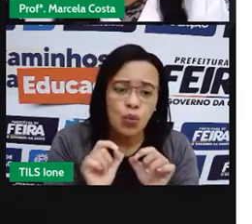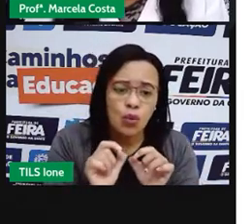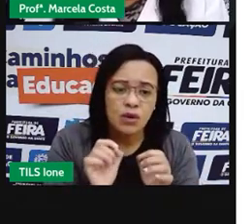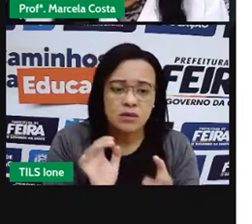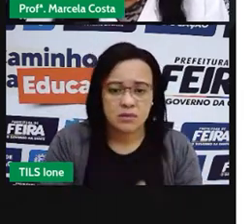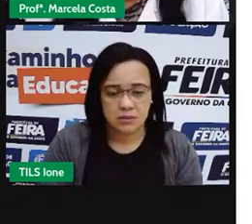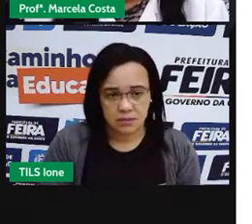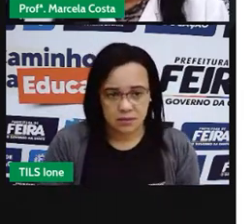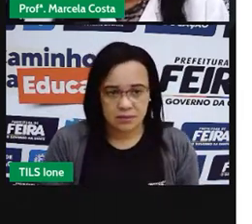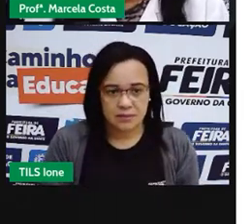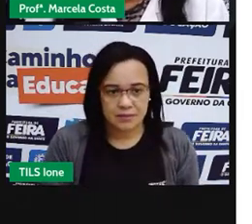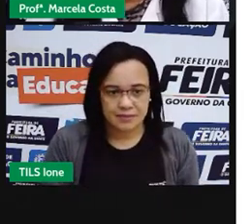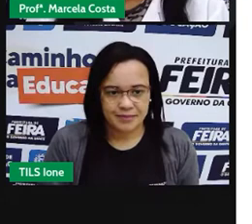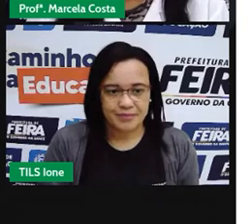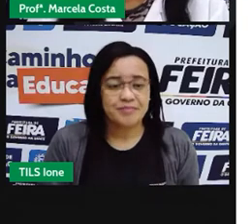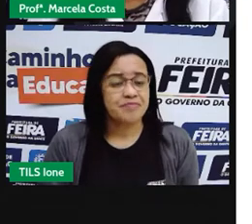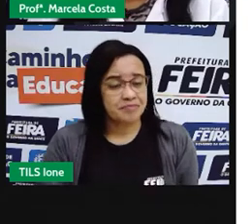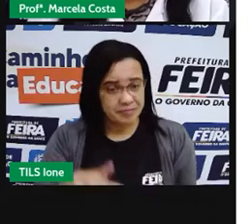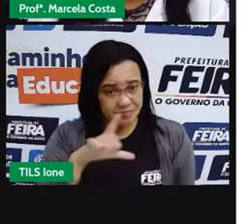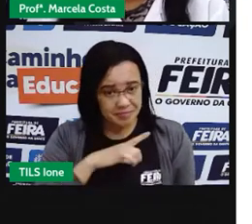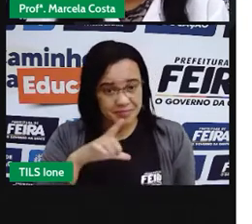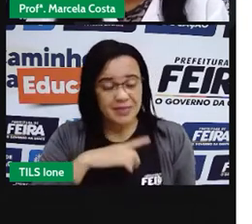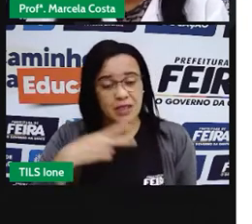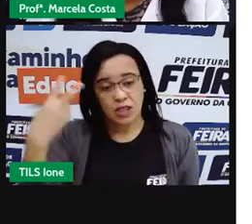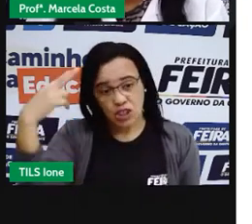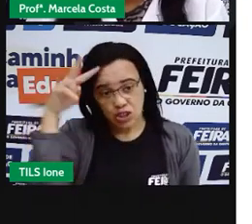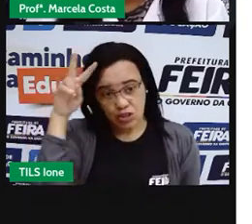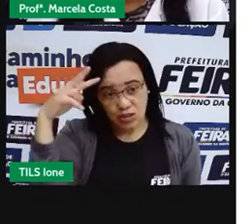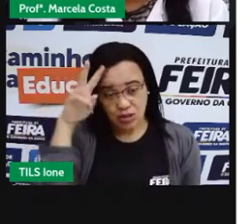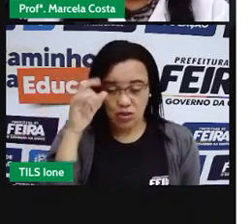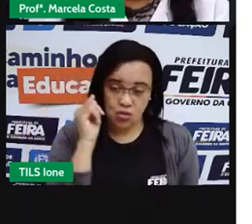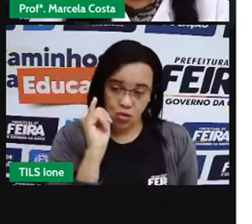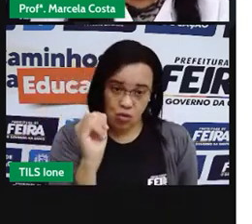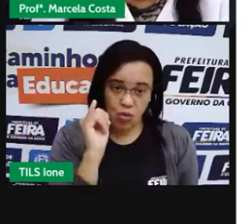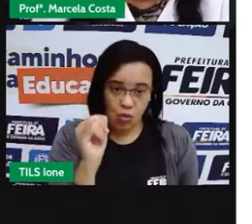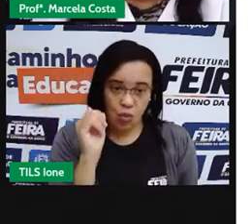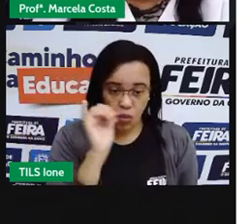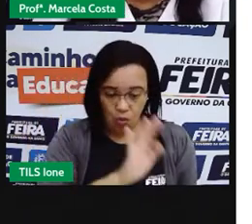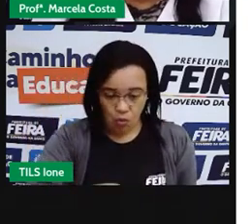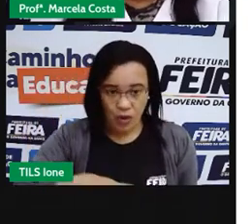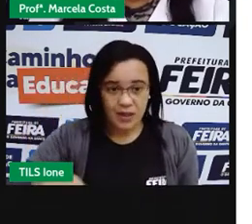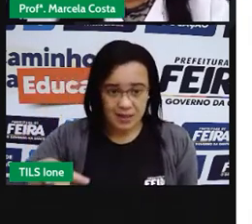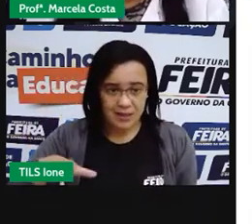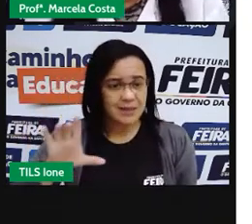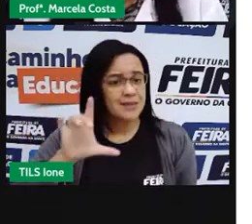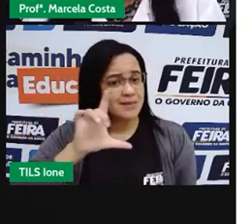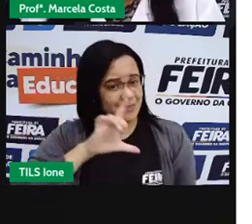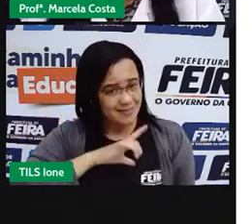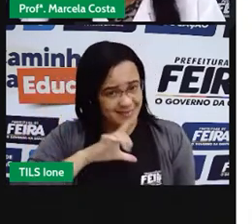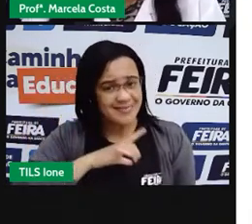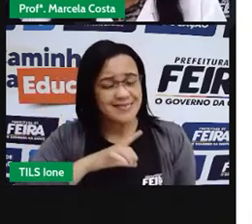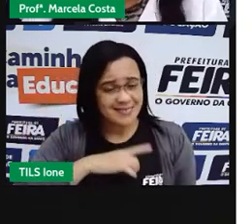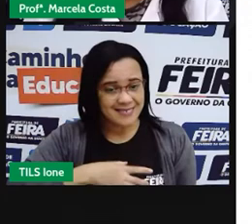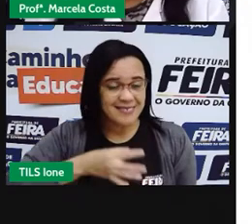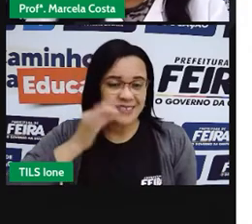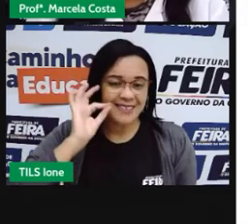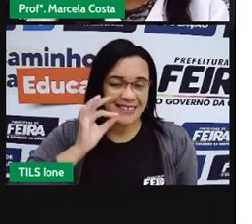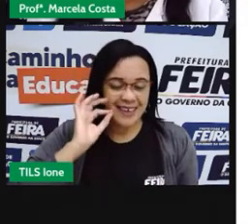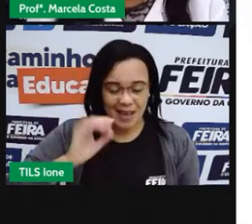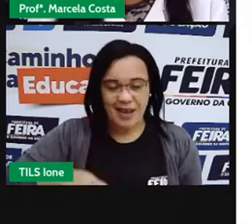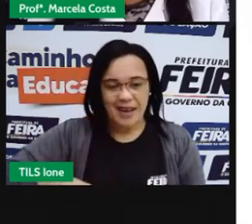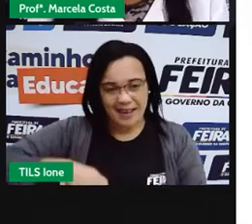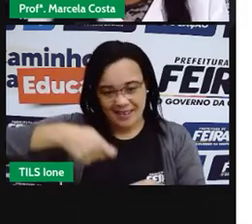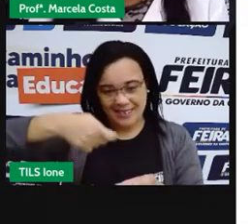Tem um conto da literatura infantil que tem um bolo, tem um xícara, e eles